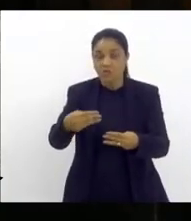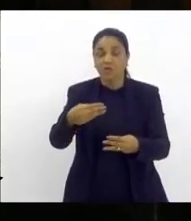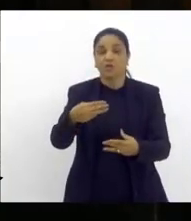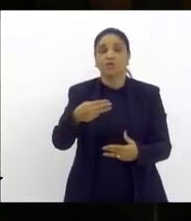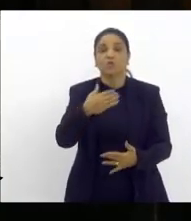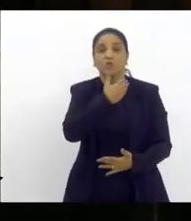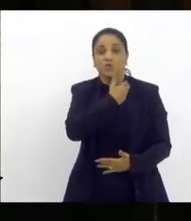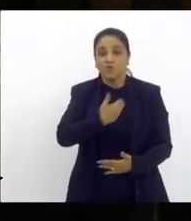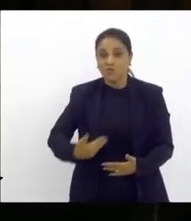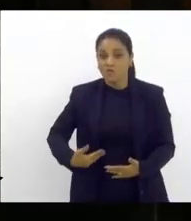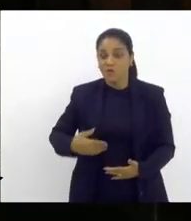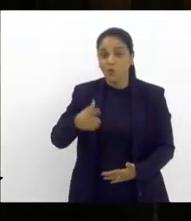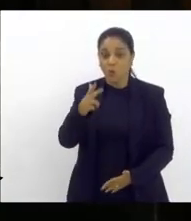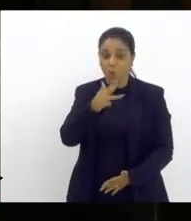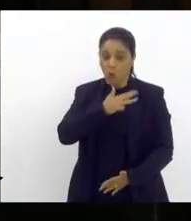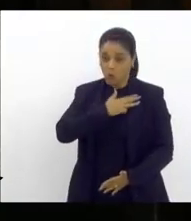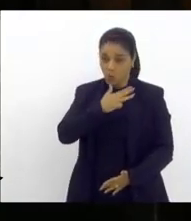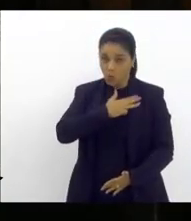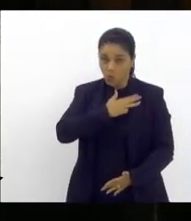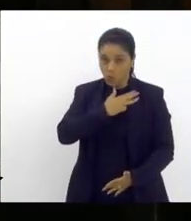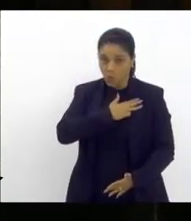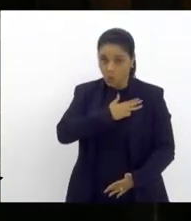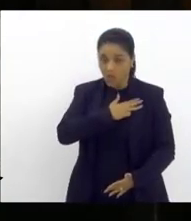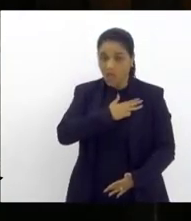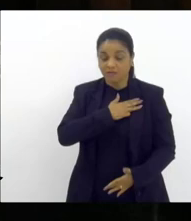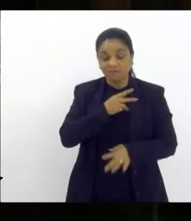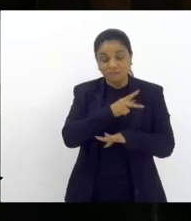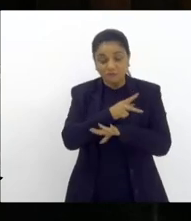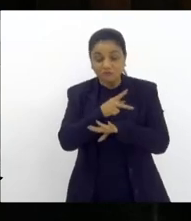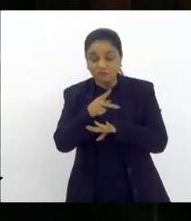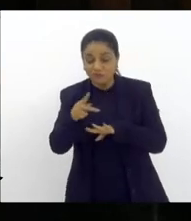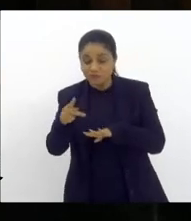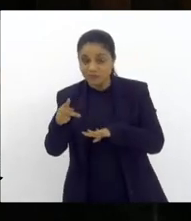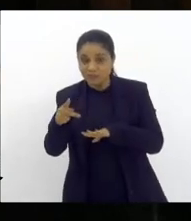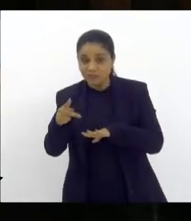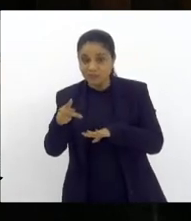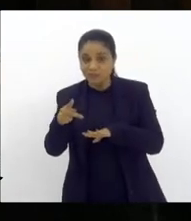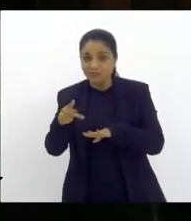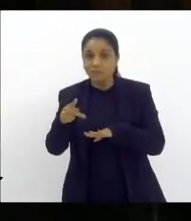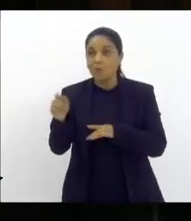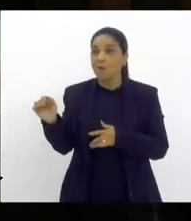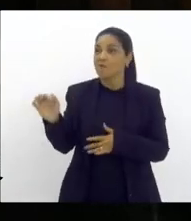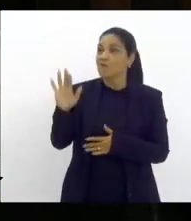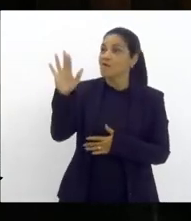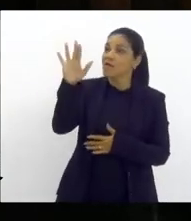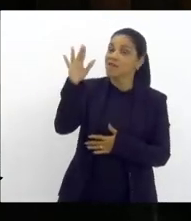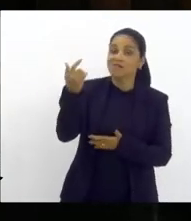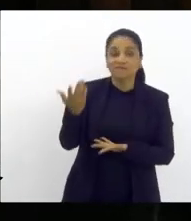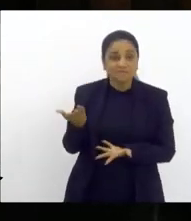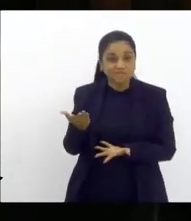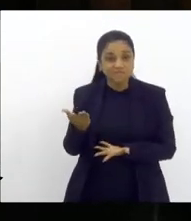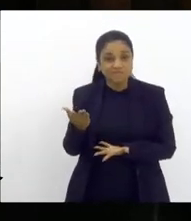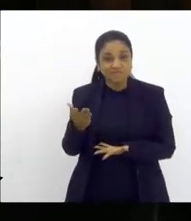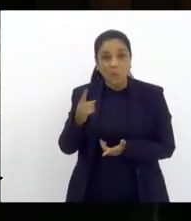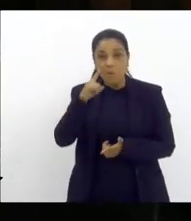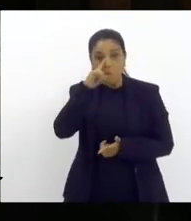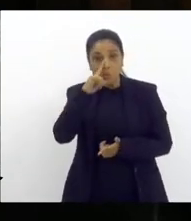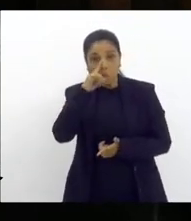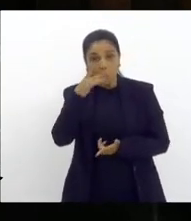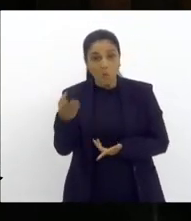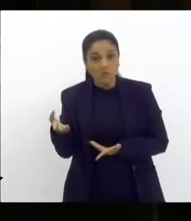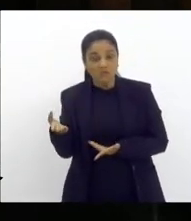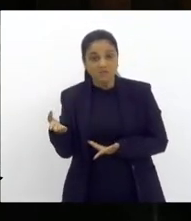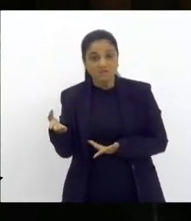Lula estava visitando e na divertidamente uma favela no Rio de Janeiro uma das mais perigosas